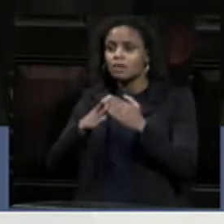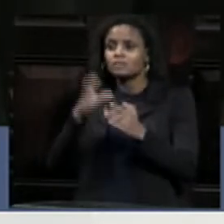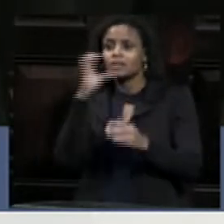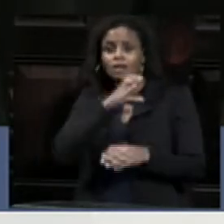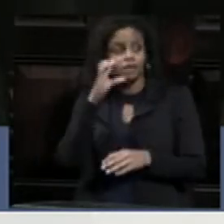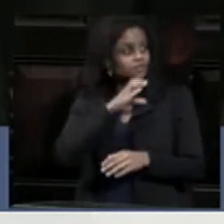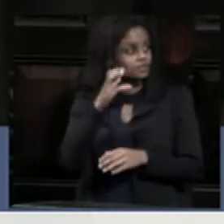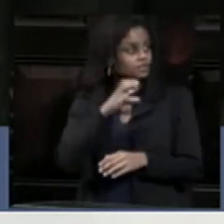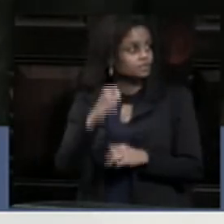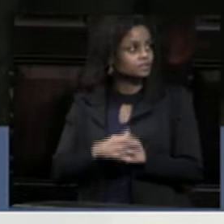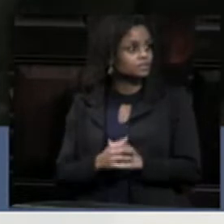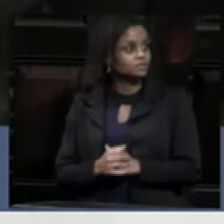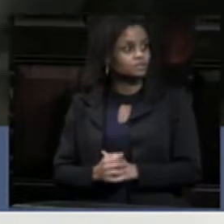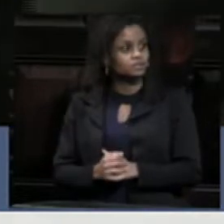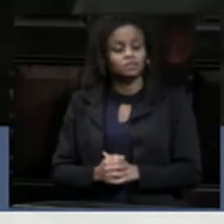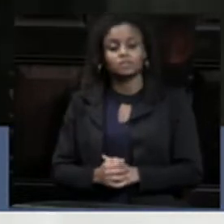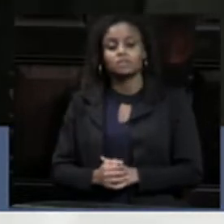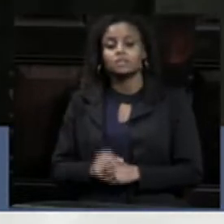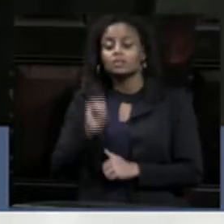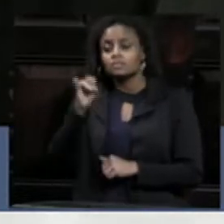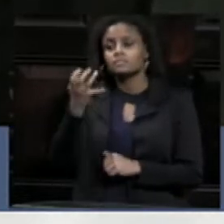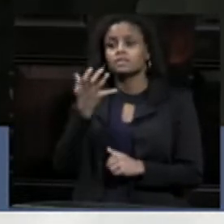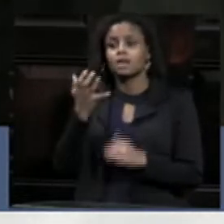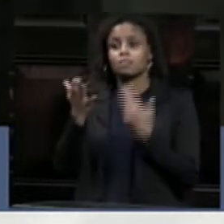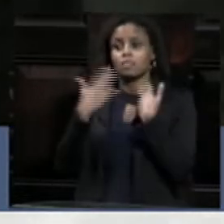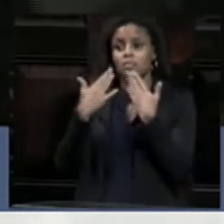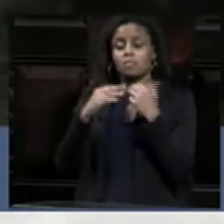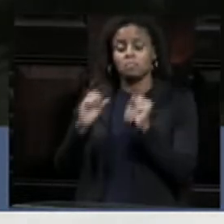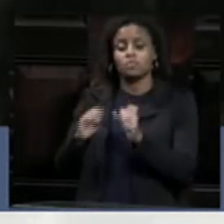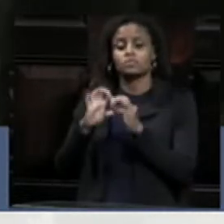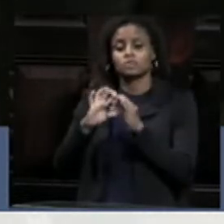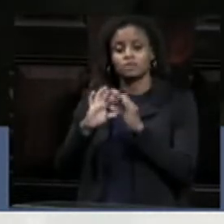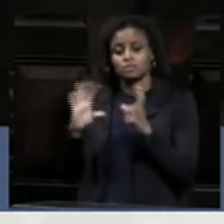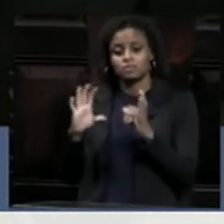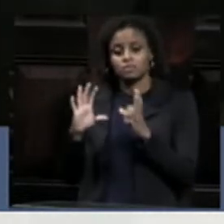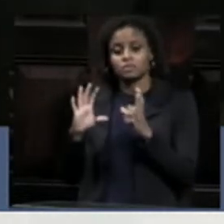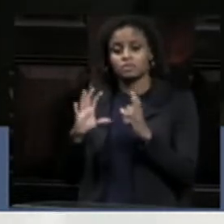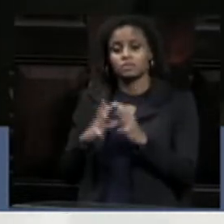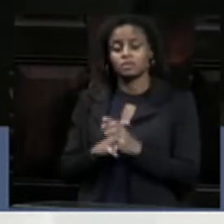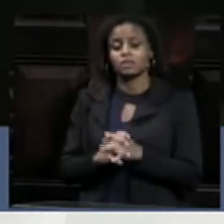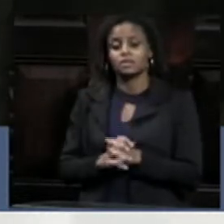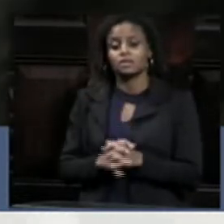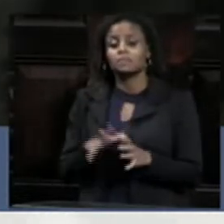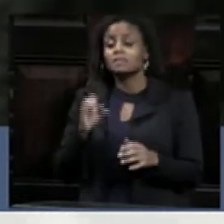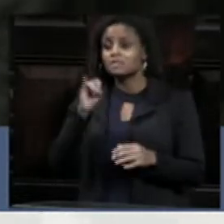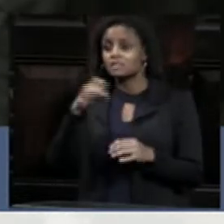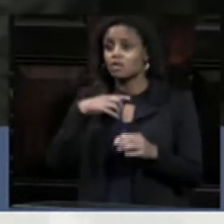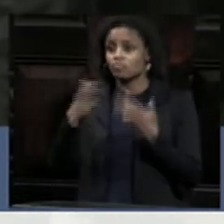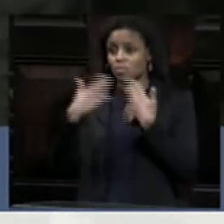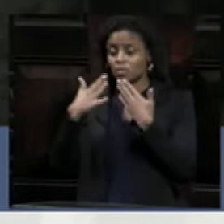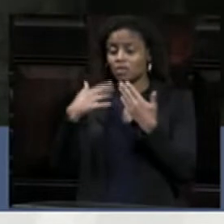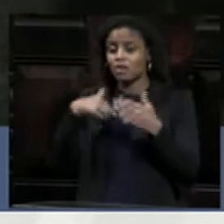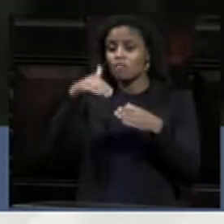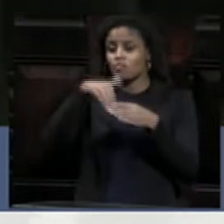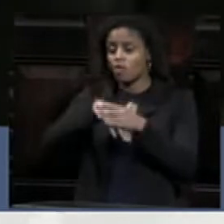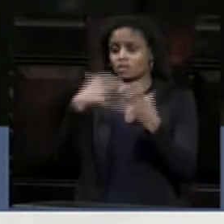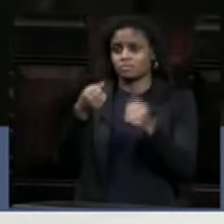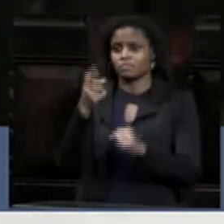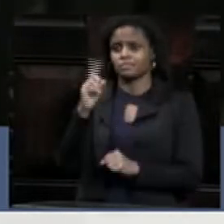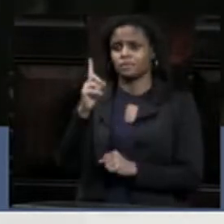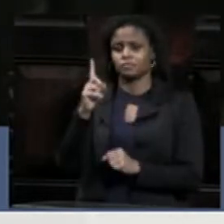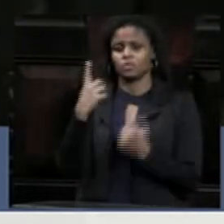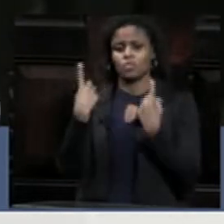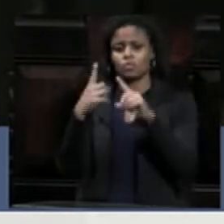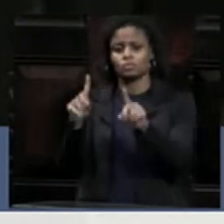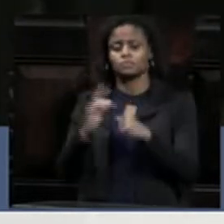quiser discutir o projeto, não, pode não vou discutir, porque se eu aprofundar muito, eu votaria até contra o projeto. Mas nós todos ficamos numa